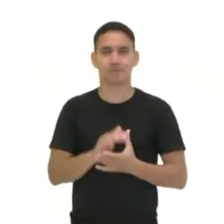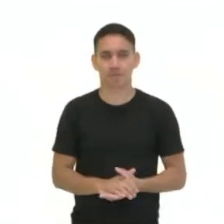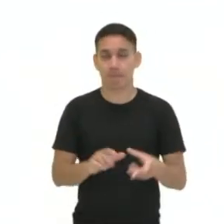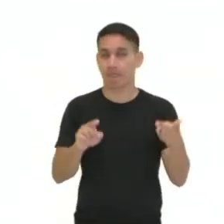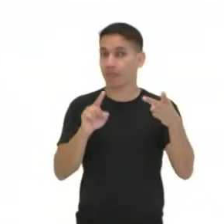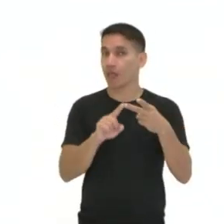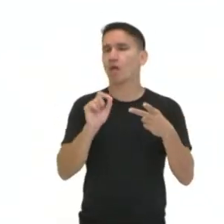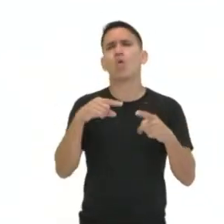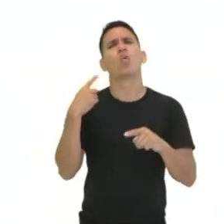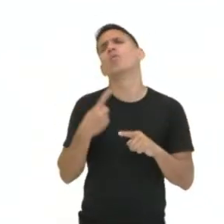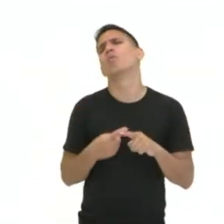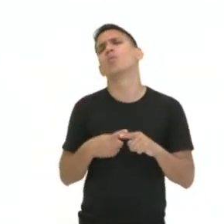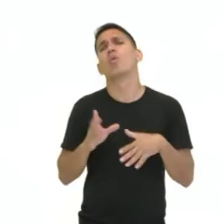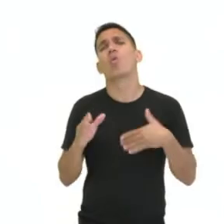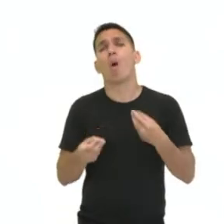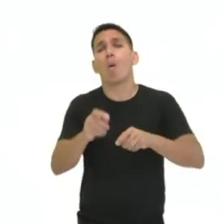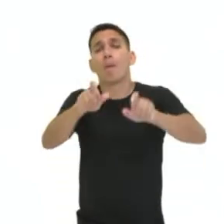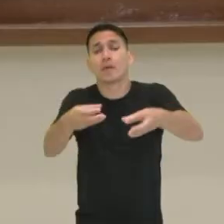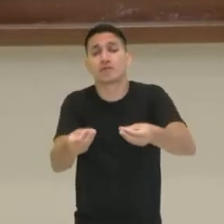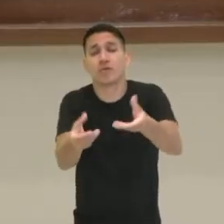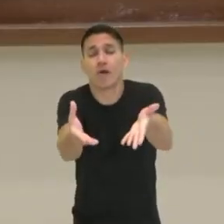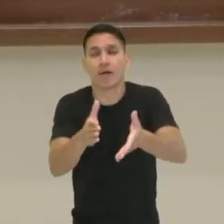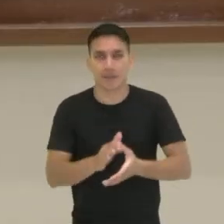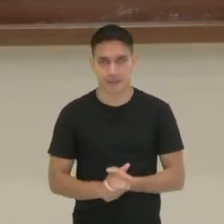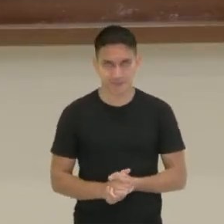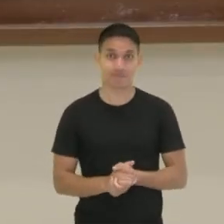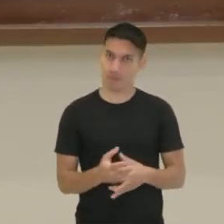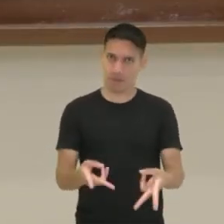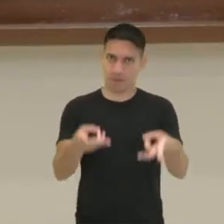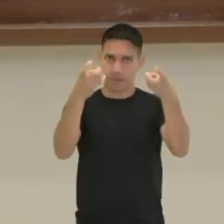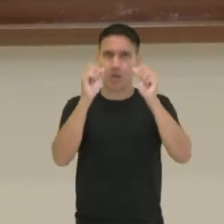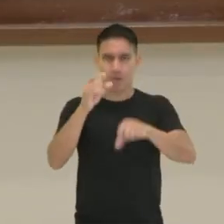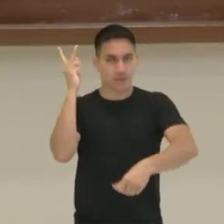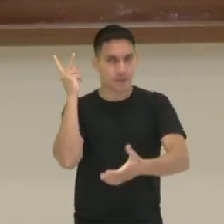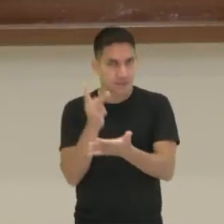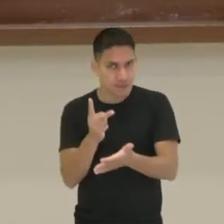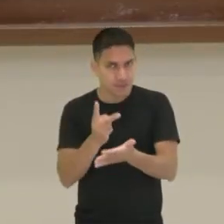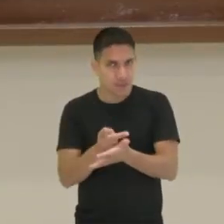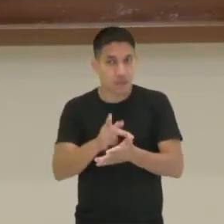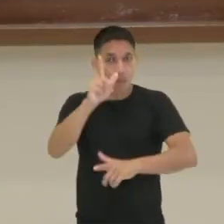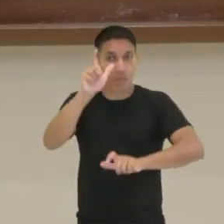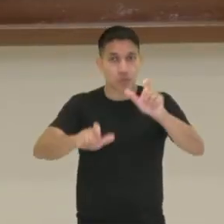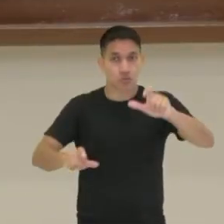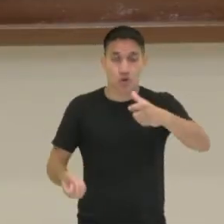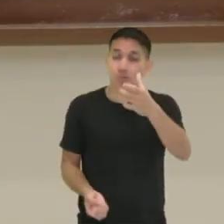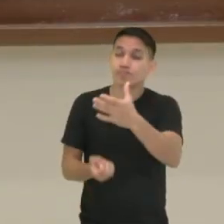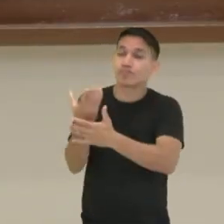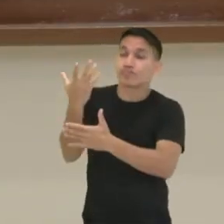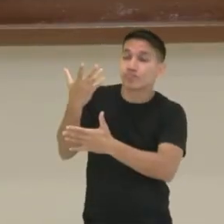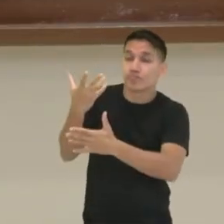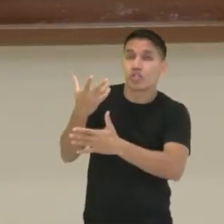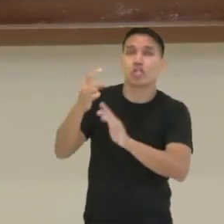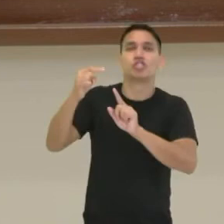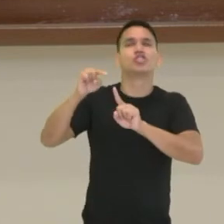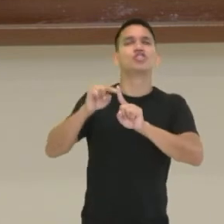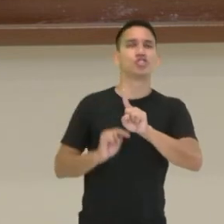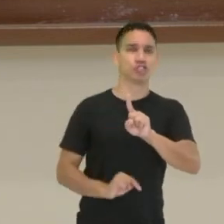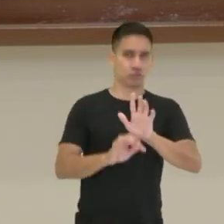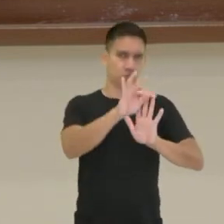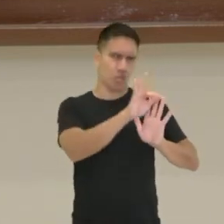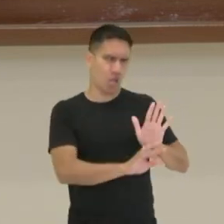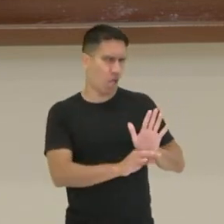segunda, para que público, né? Então, vejam, cada vez que alguém produz algum tipo de texto, né, o texto de